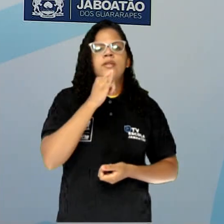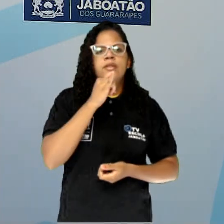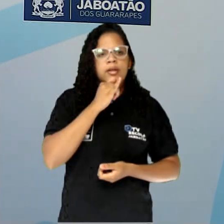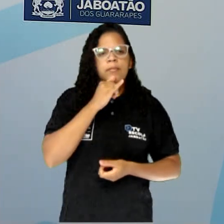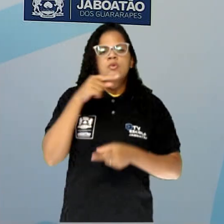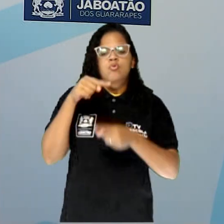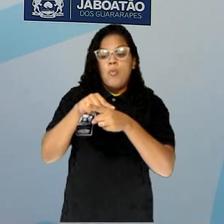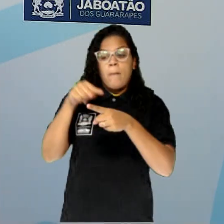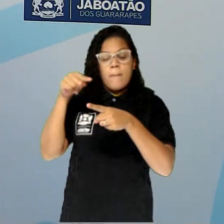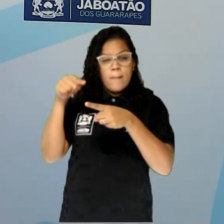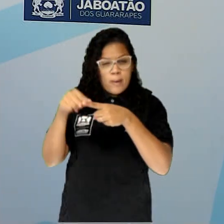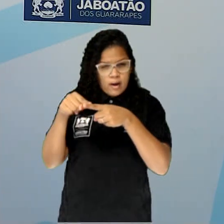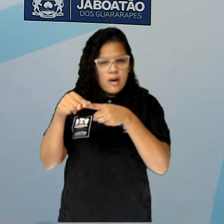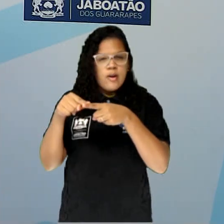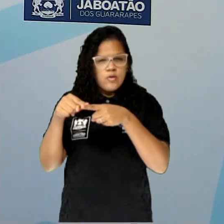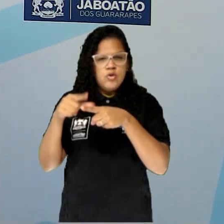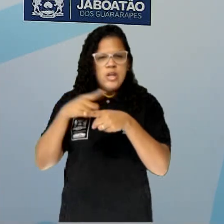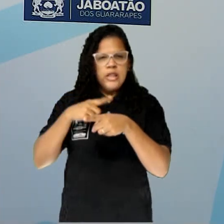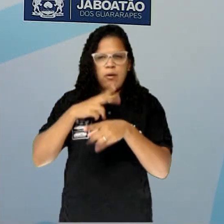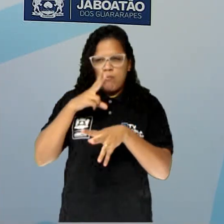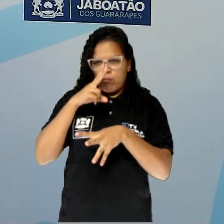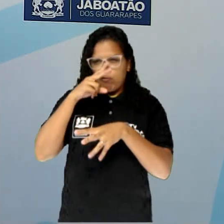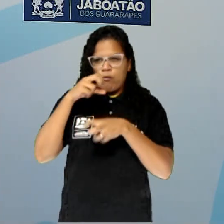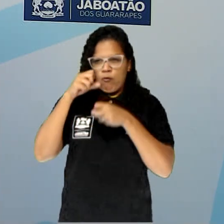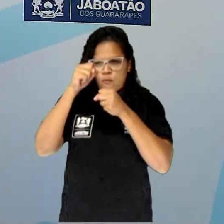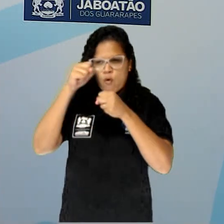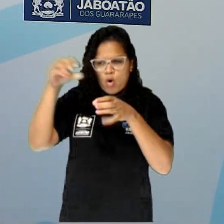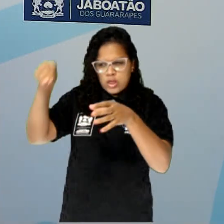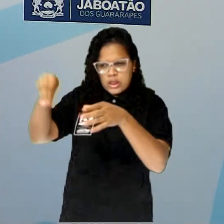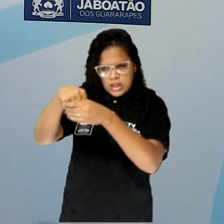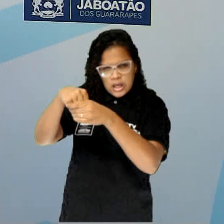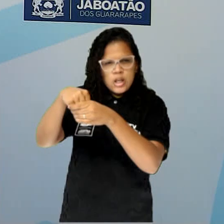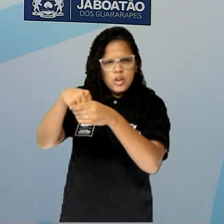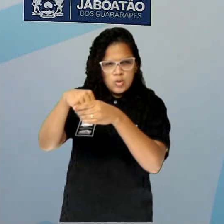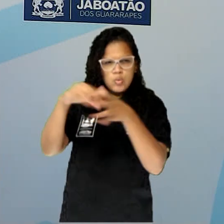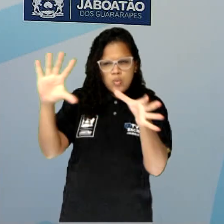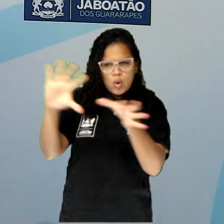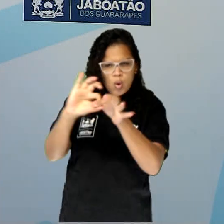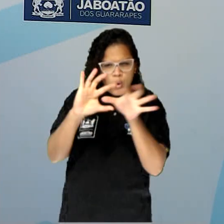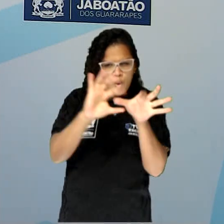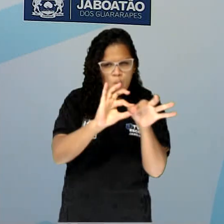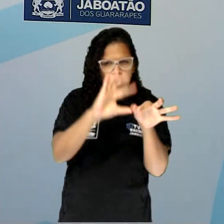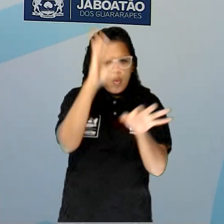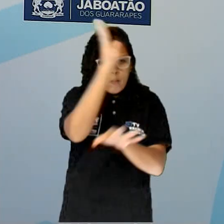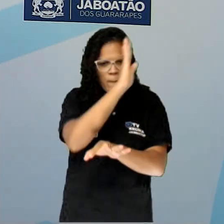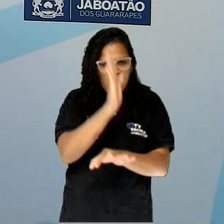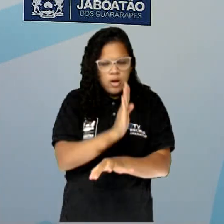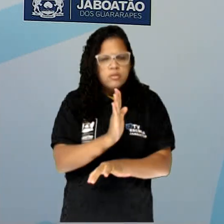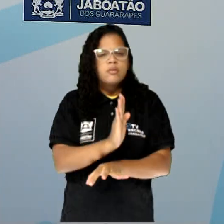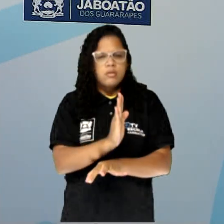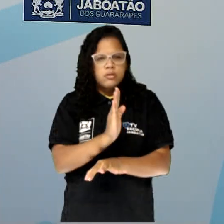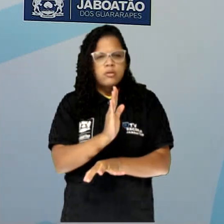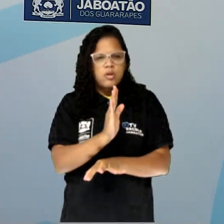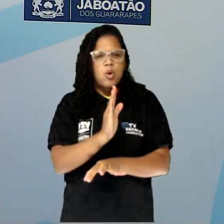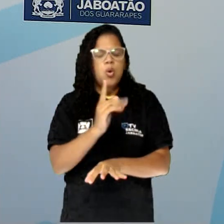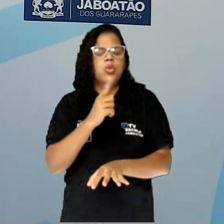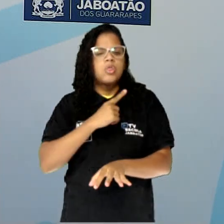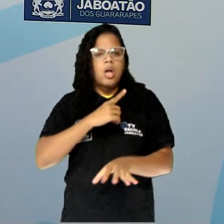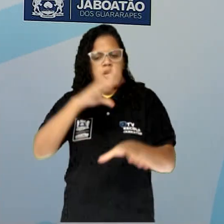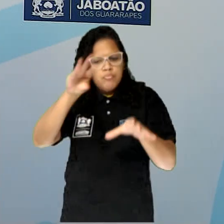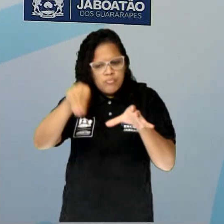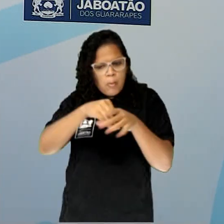assim bem fortes, né? De acordo, por exemplo, no Brasil, existem bairros que foram fundados